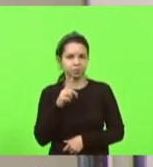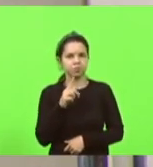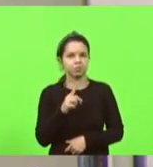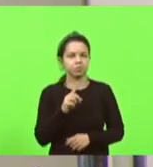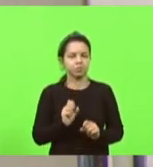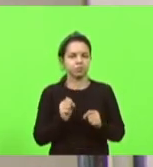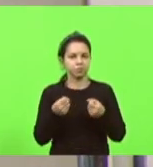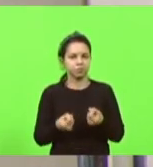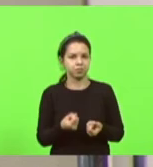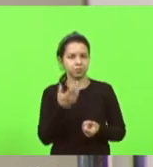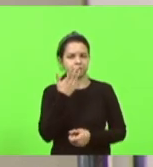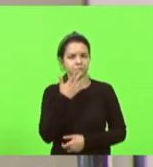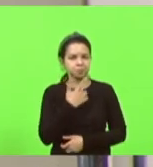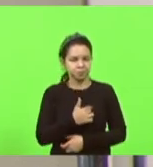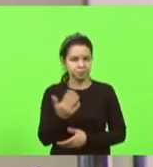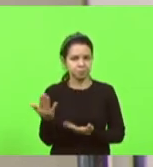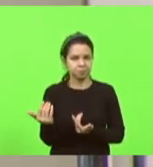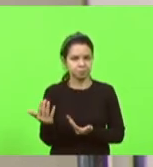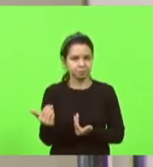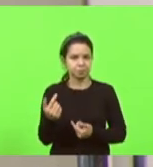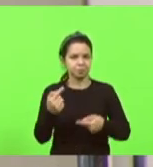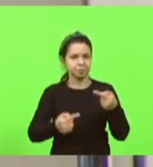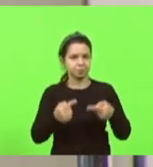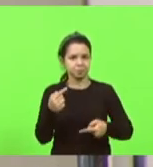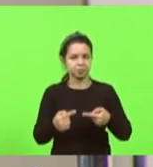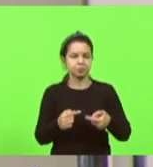e do Adolescente. Em discussão.